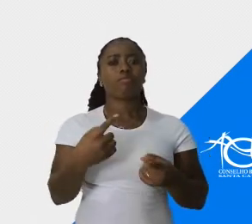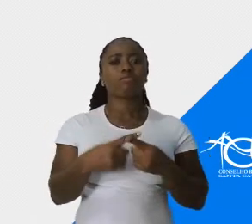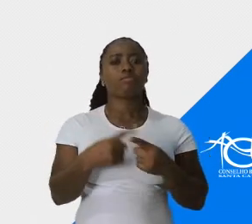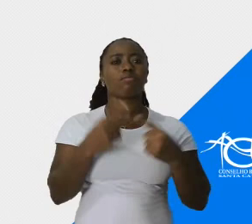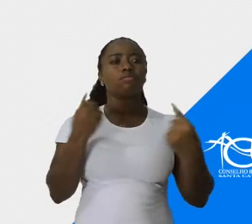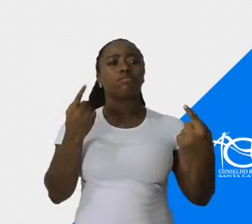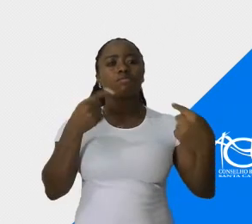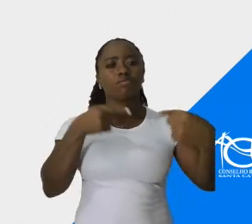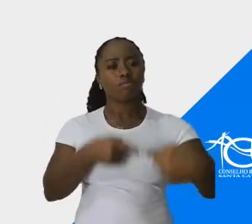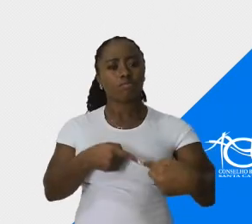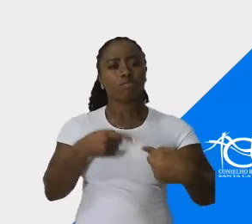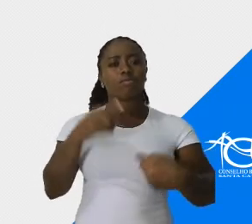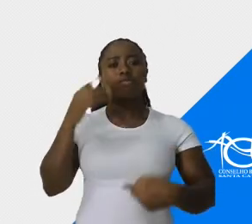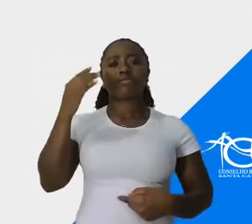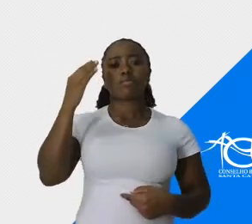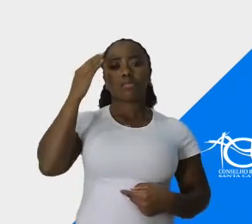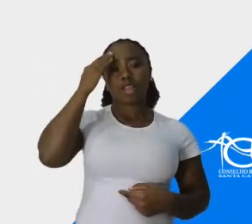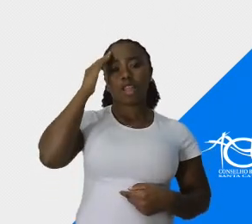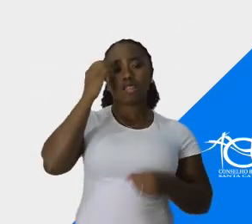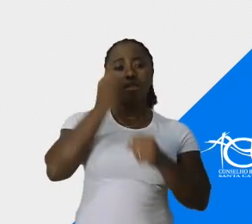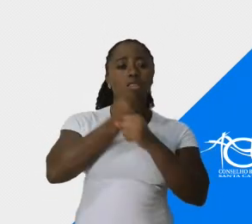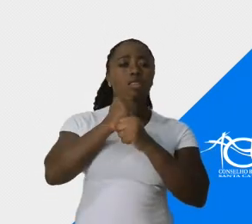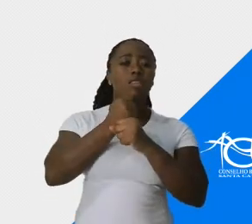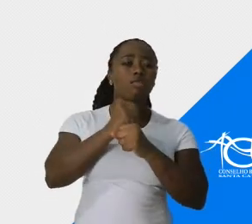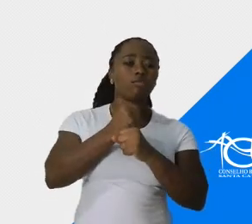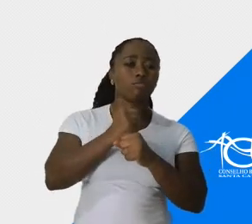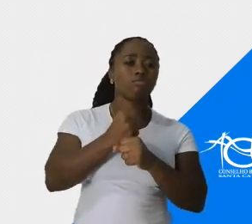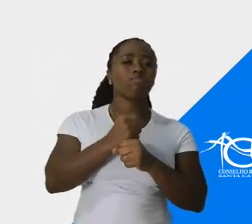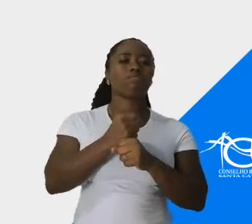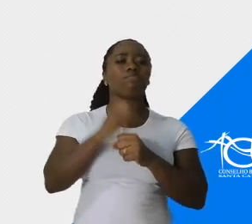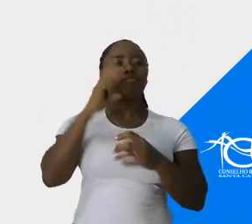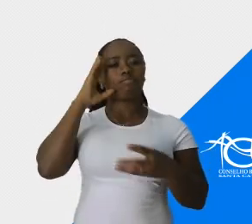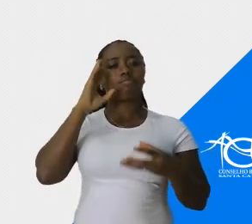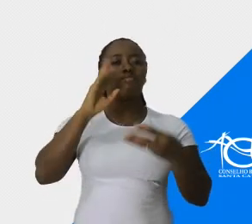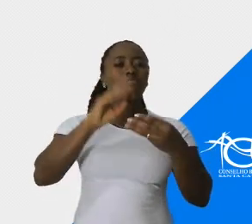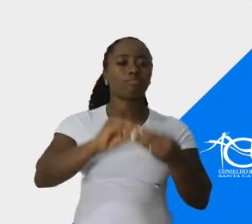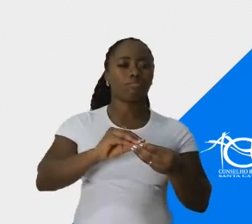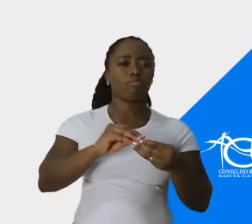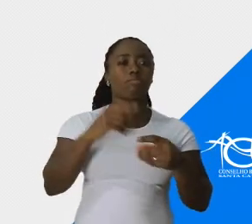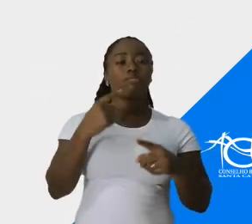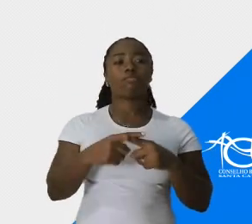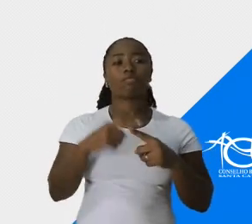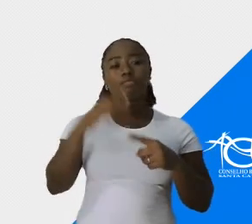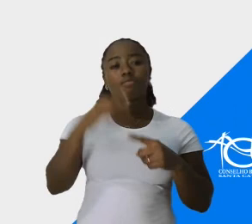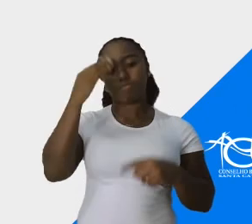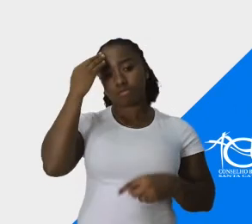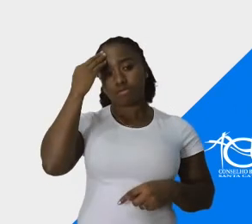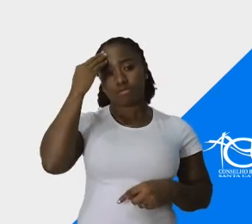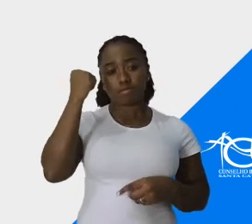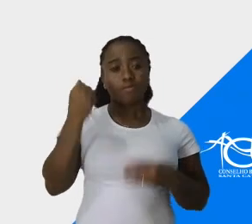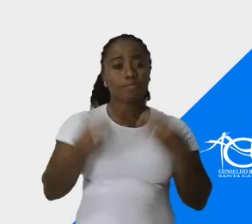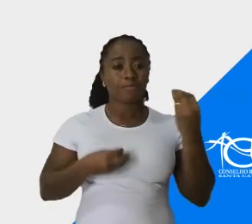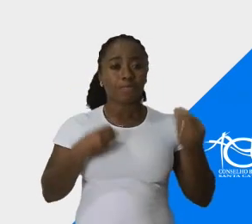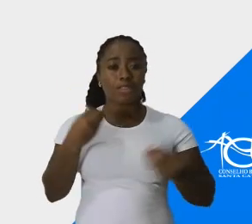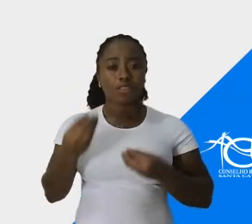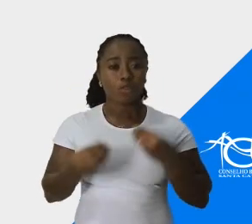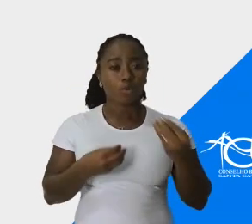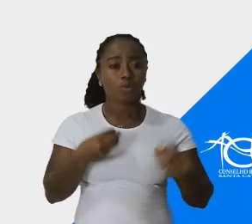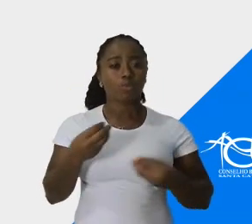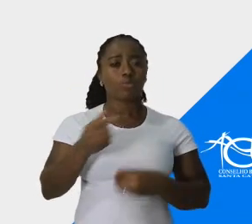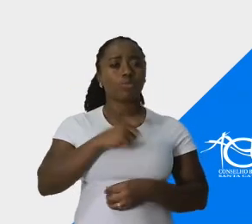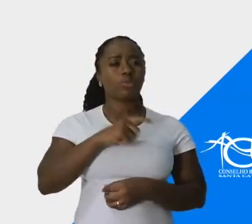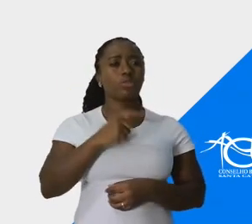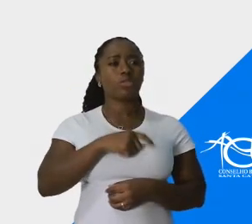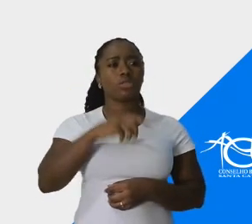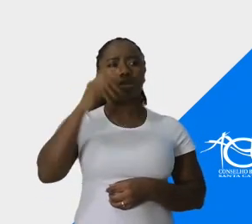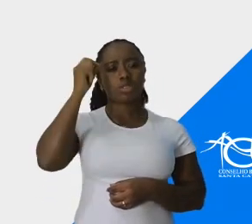compreender que nós já sabemos muito sobre os ciclos de maturação biopsicológica das pessoas relacionados com comportamento de risco, e não